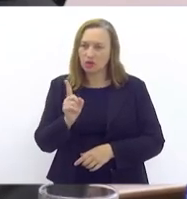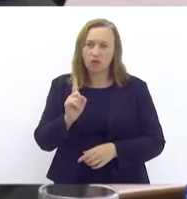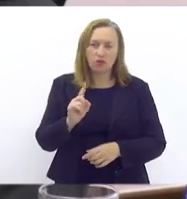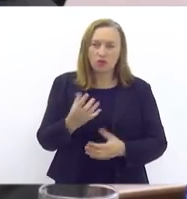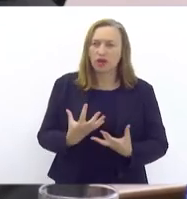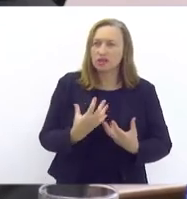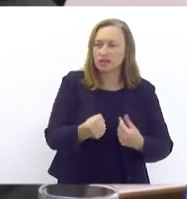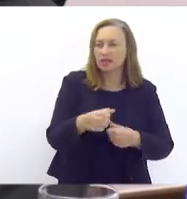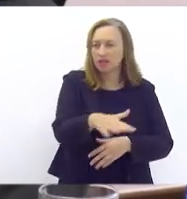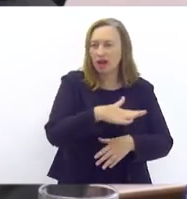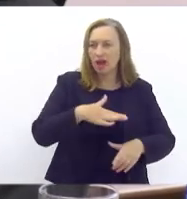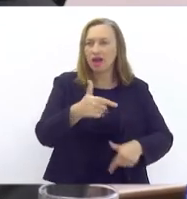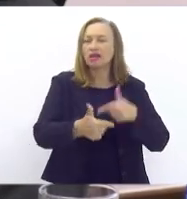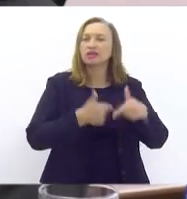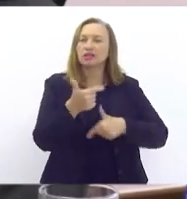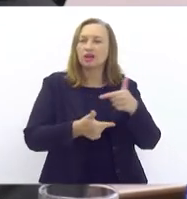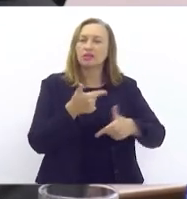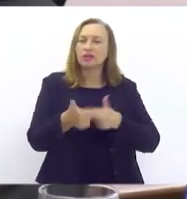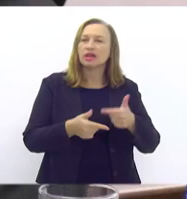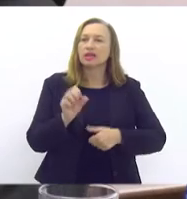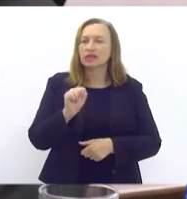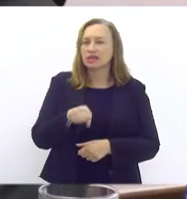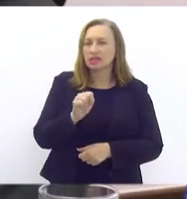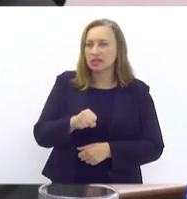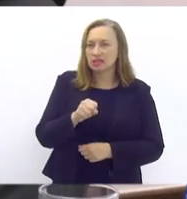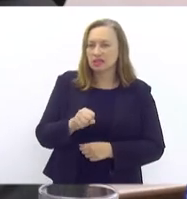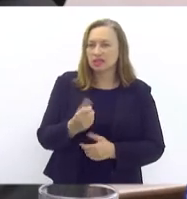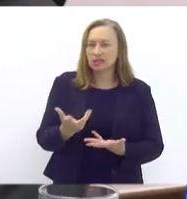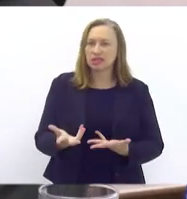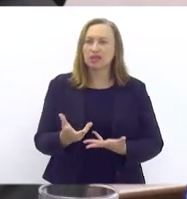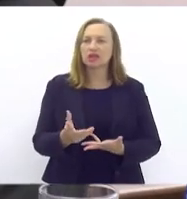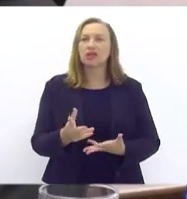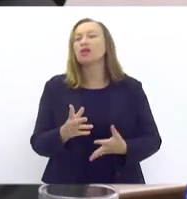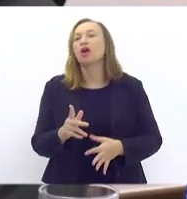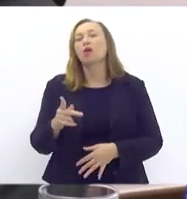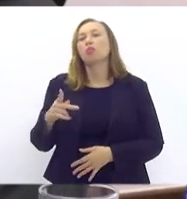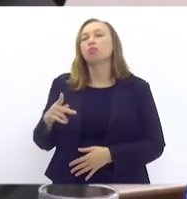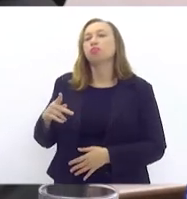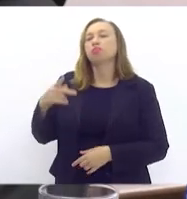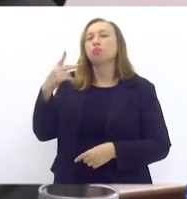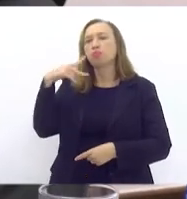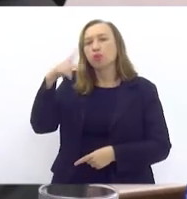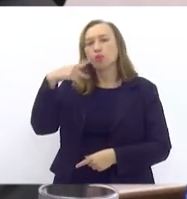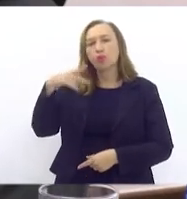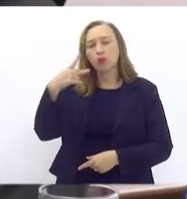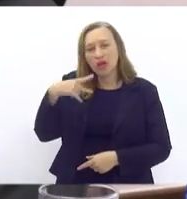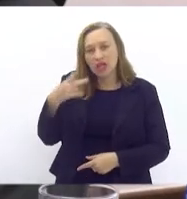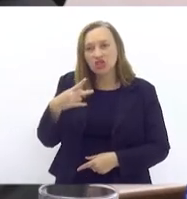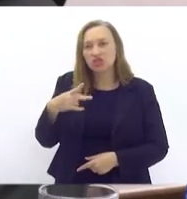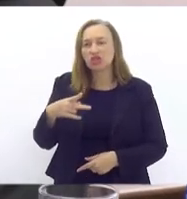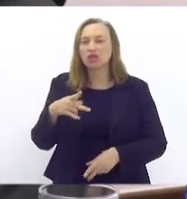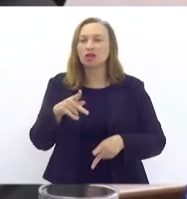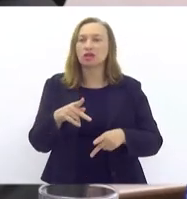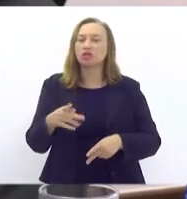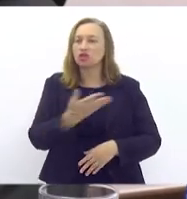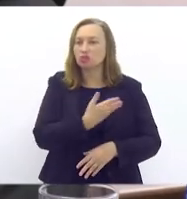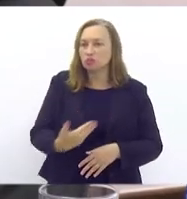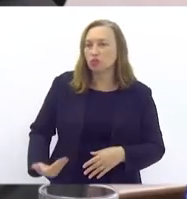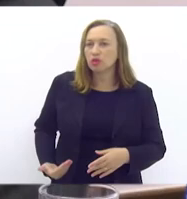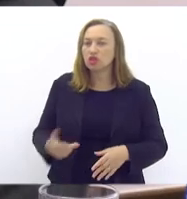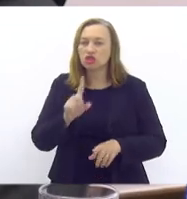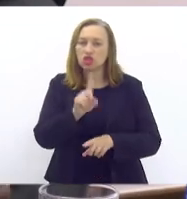política de importação de mão deobra assalariada branca da Europa houve uma política pública de excluir os